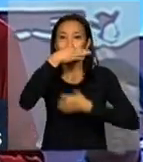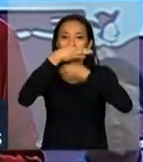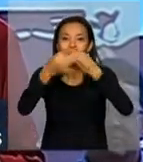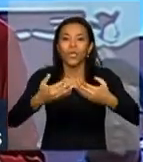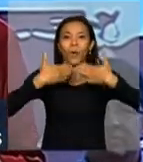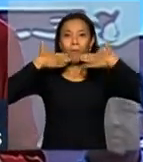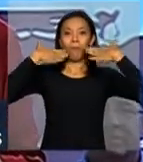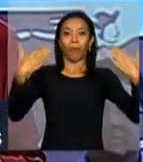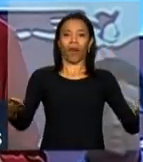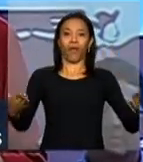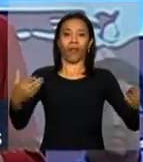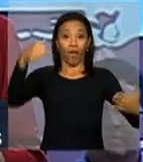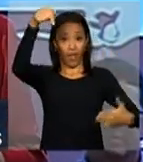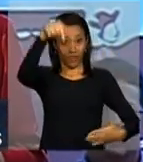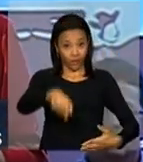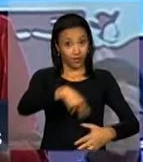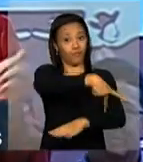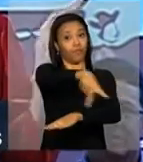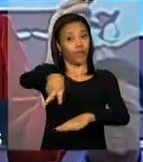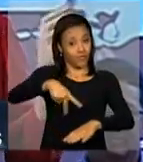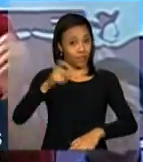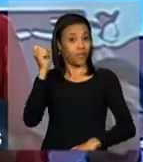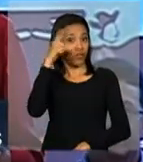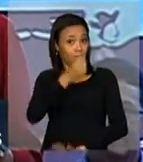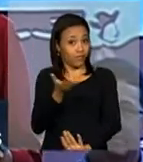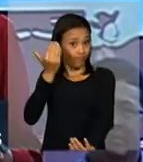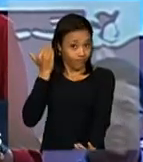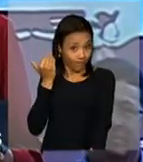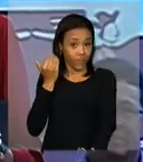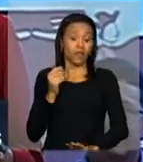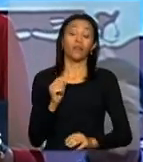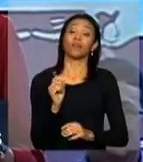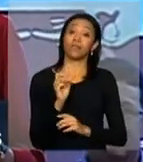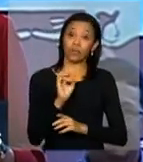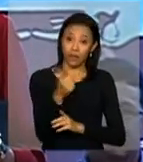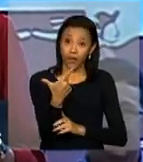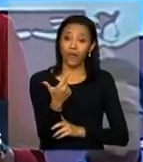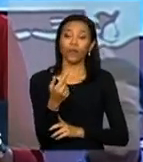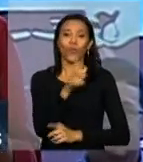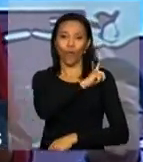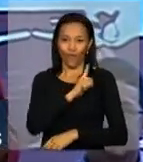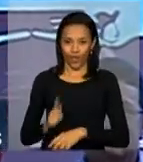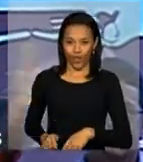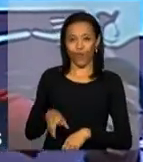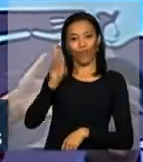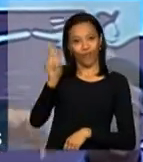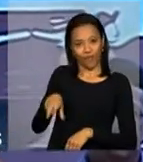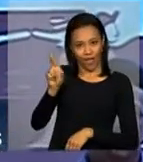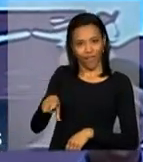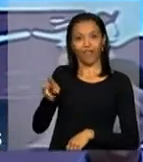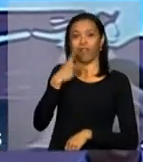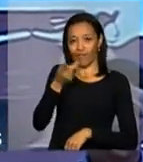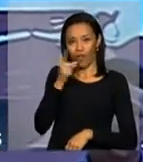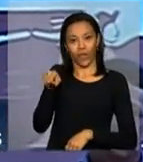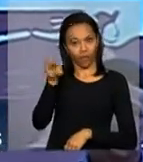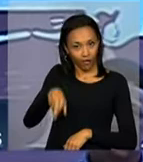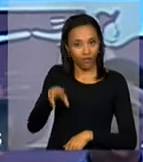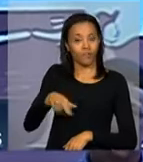ruas nesse país. De fato, governador Jacques Wagner tem razão. Nós nascemos,